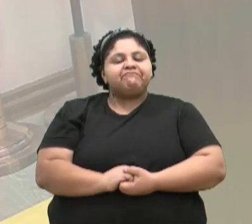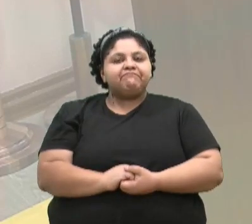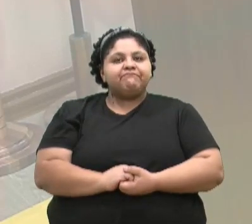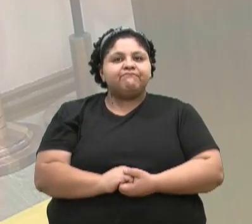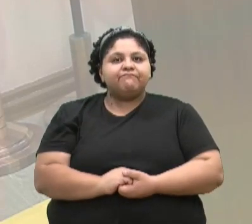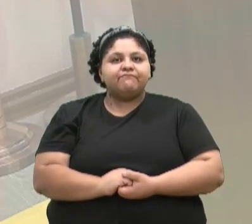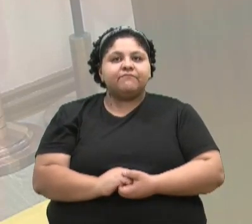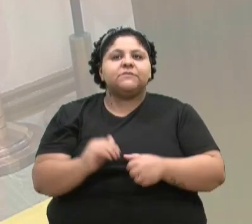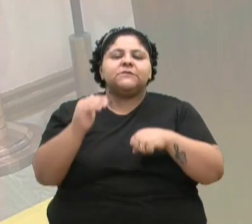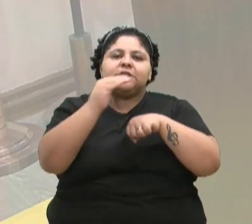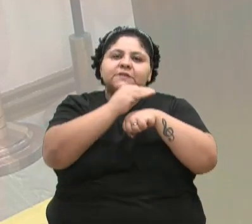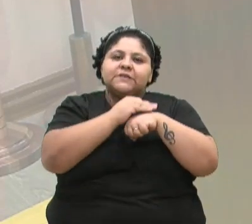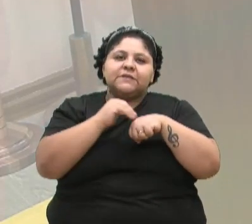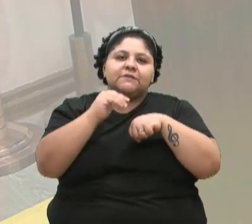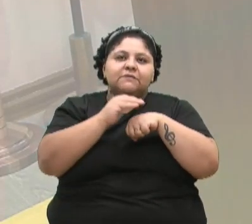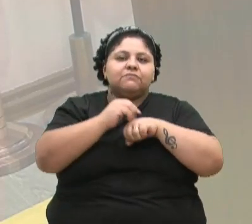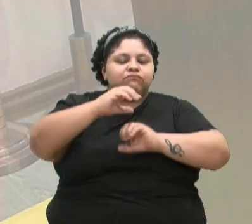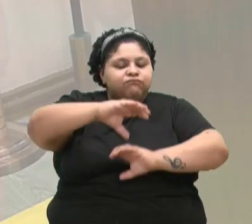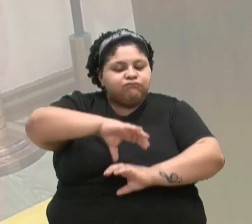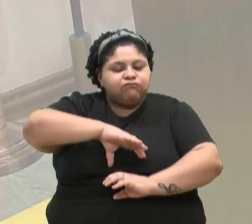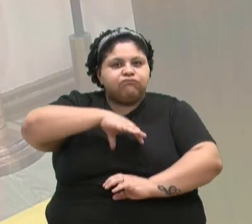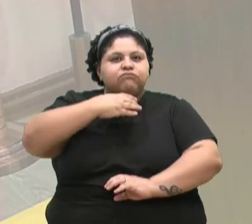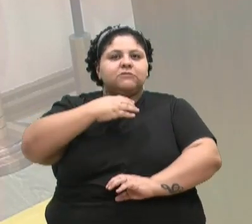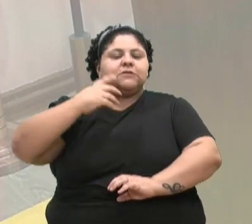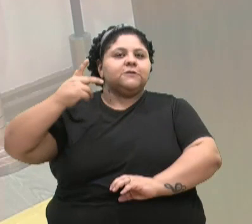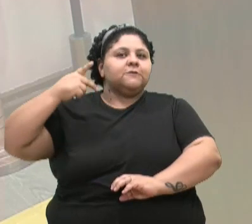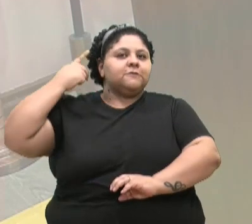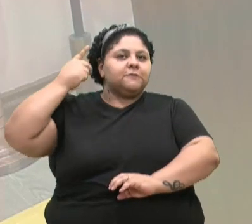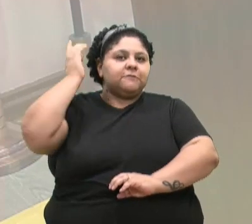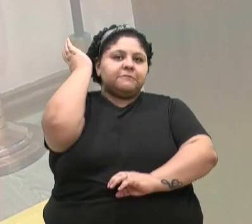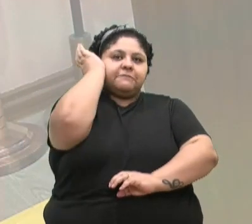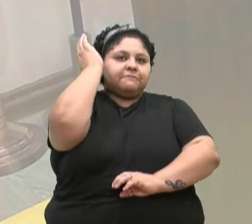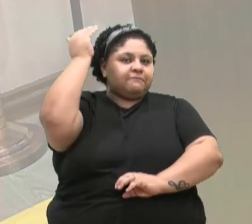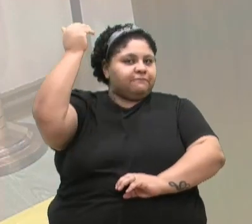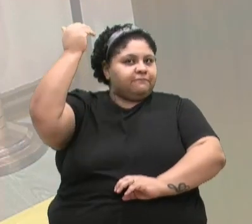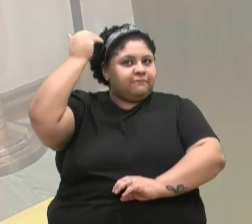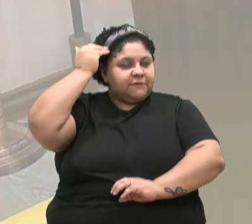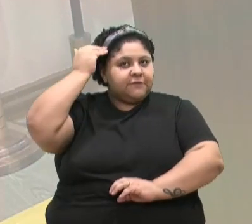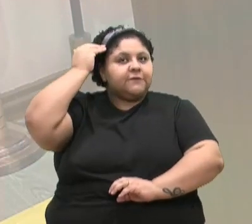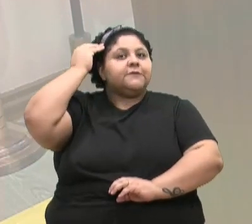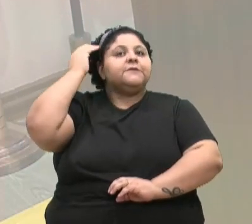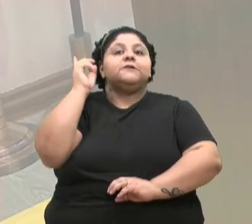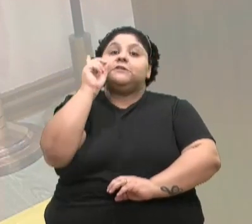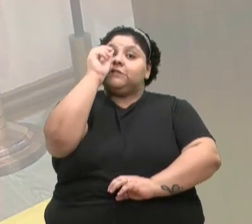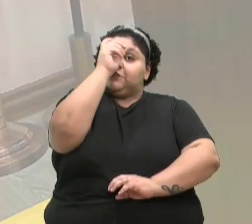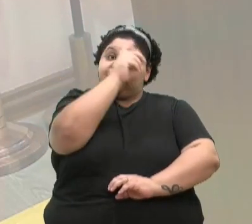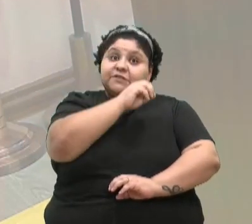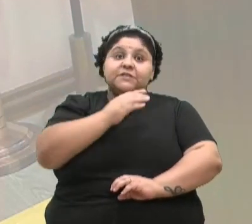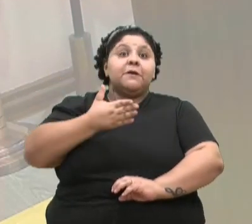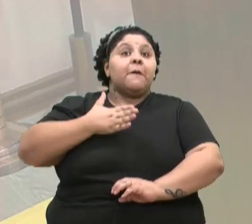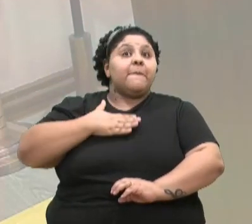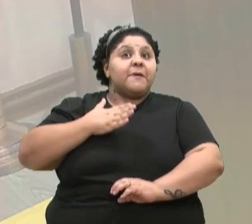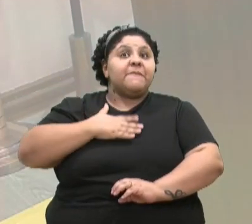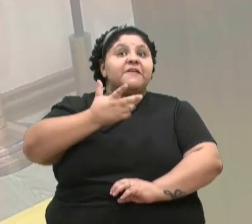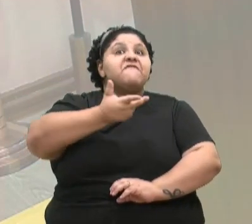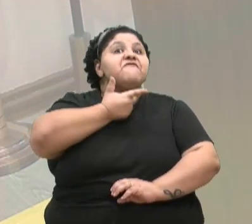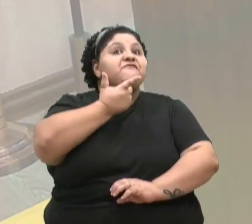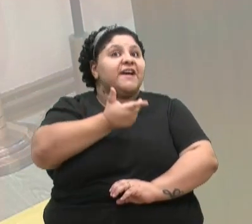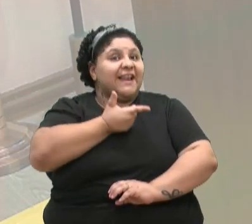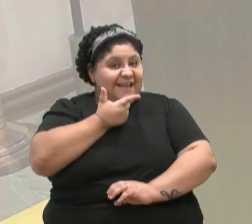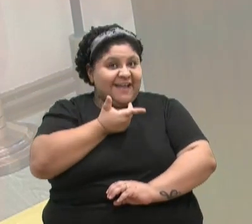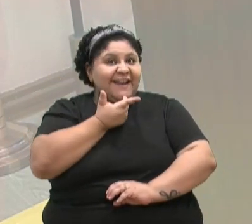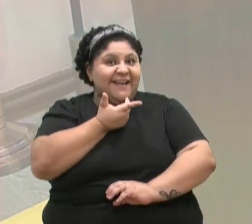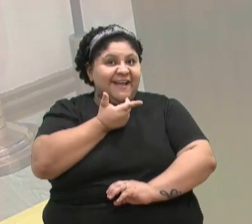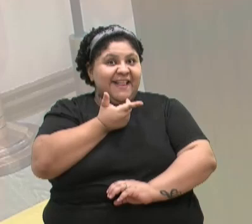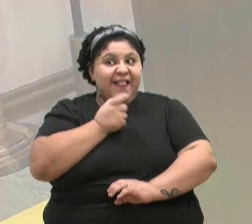ao nosso querido e encorajador vereador Felipe Gremelmaier, que está difícil para mim ainda pronunciar. Gremelmaier